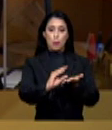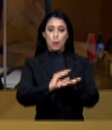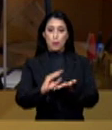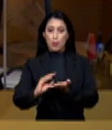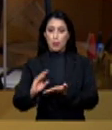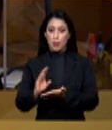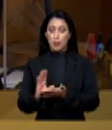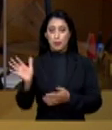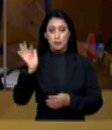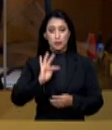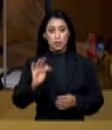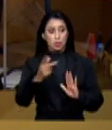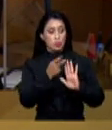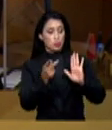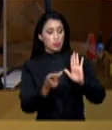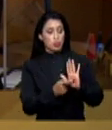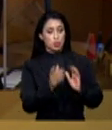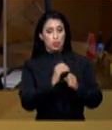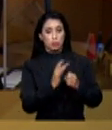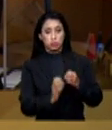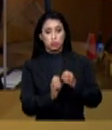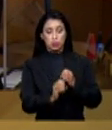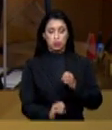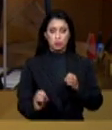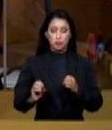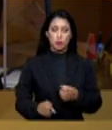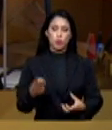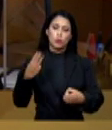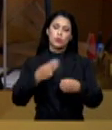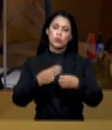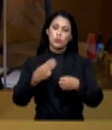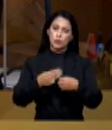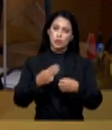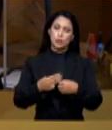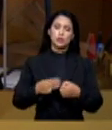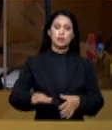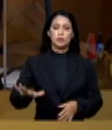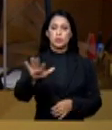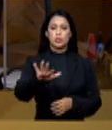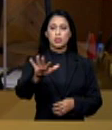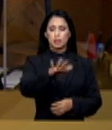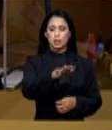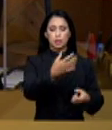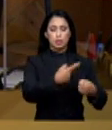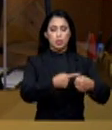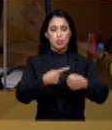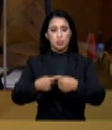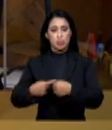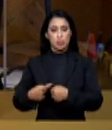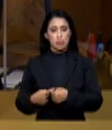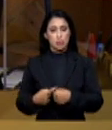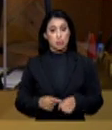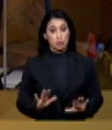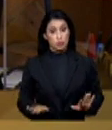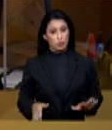para projetos de saneamento básico nos municípios e nas regiões metropolitanas quando nós falamos aqui